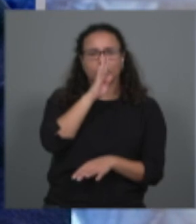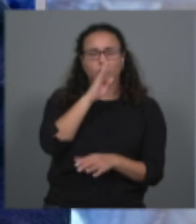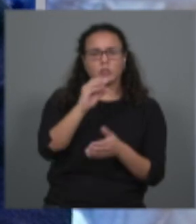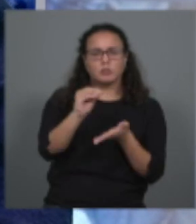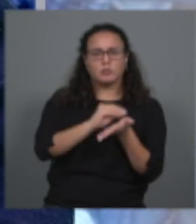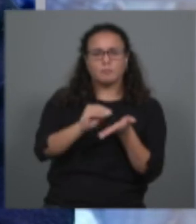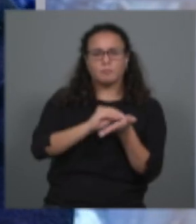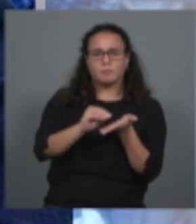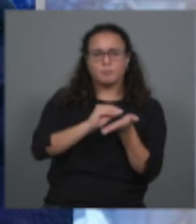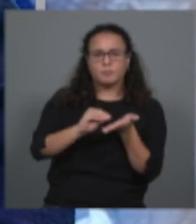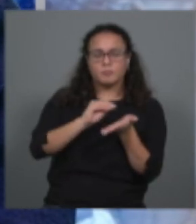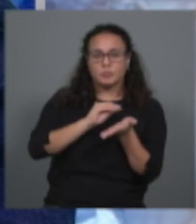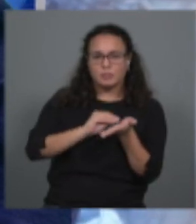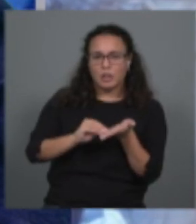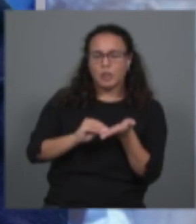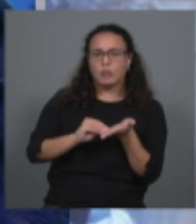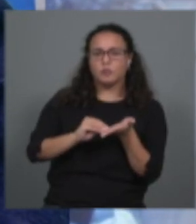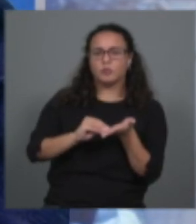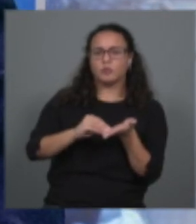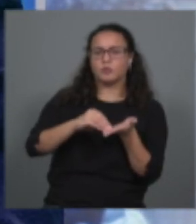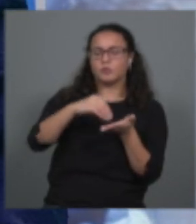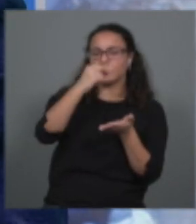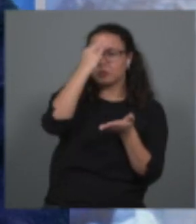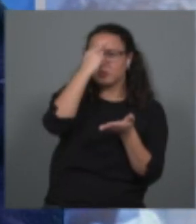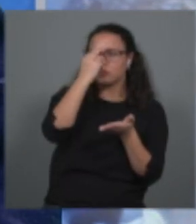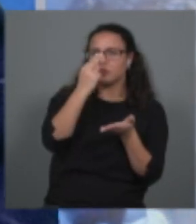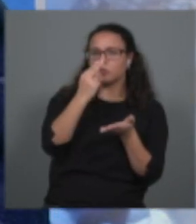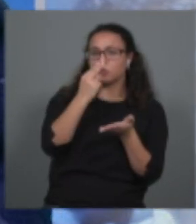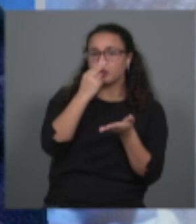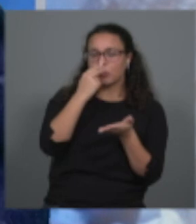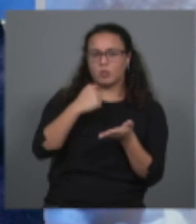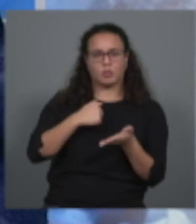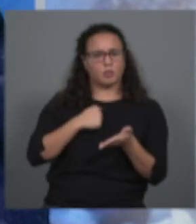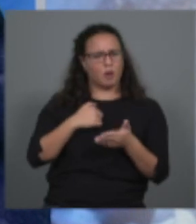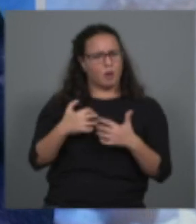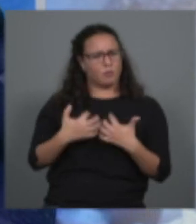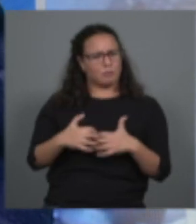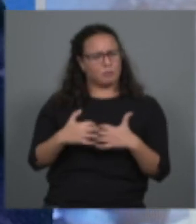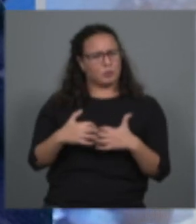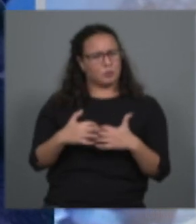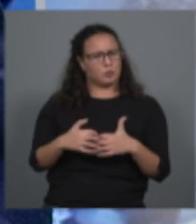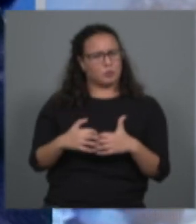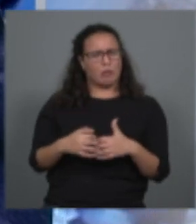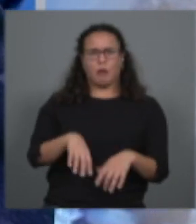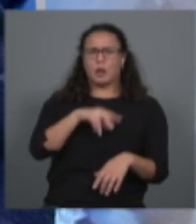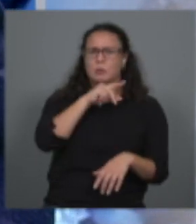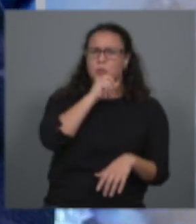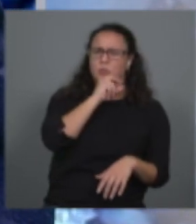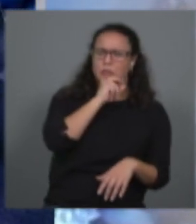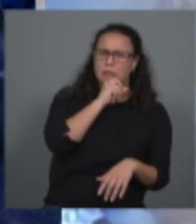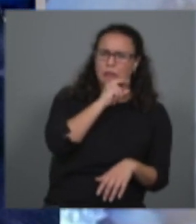que são históricos e verdadeiros, eu até duvidava que pudesse ter viajado tanto naquele tempo.